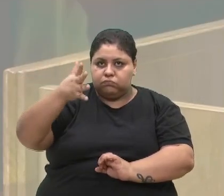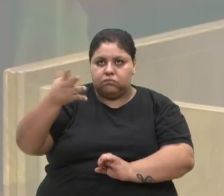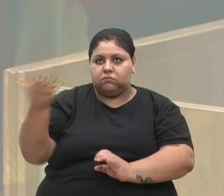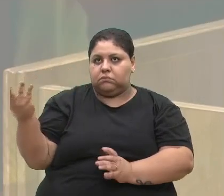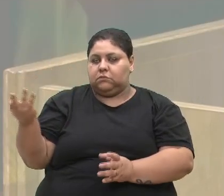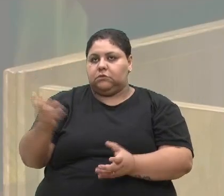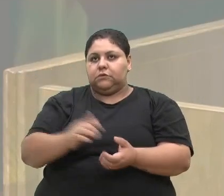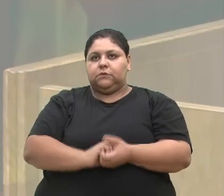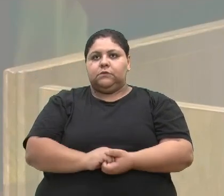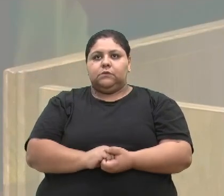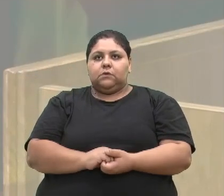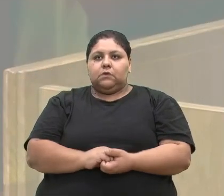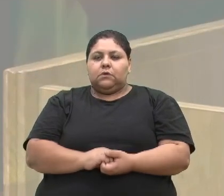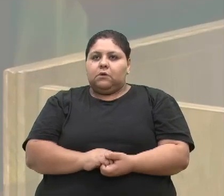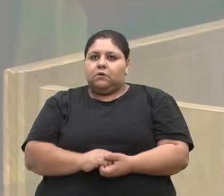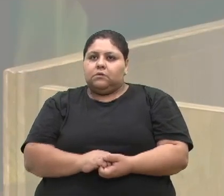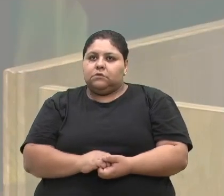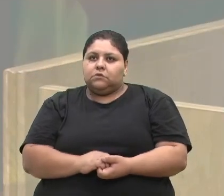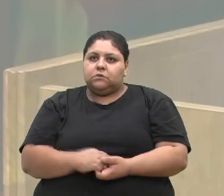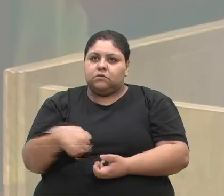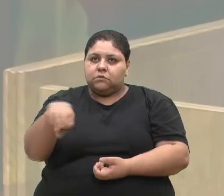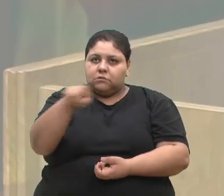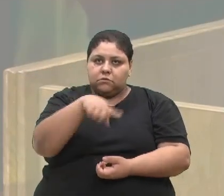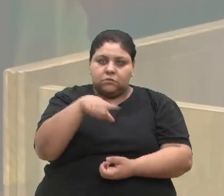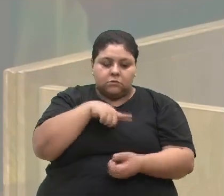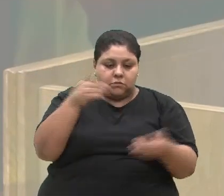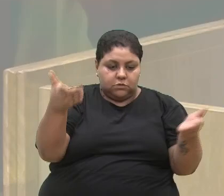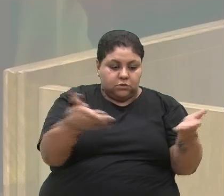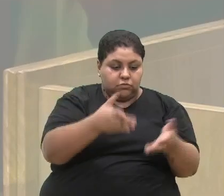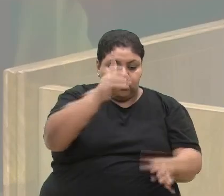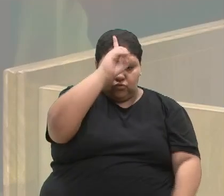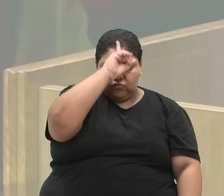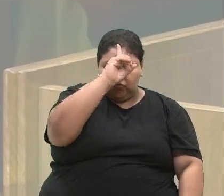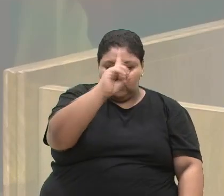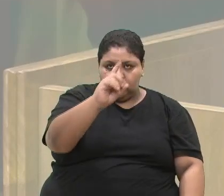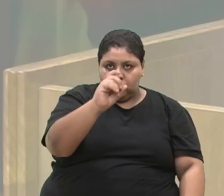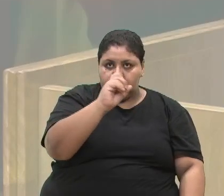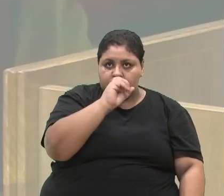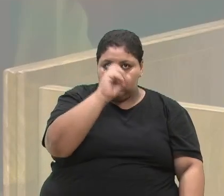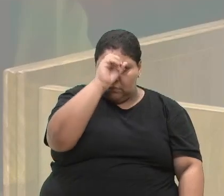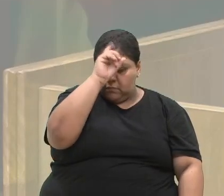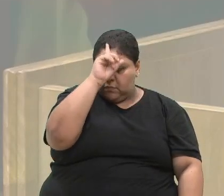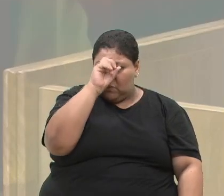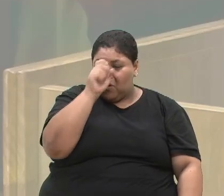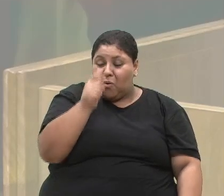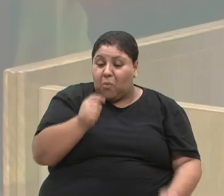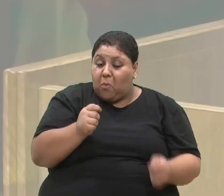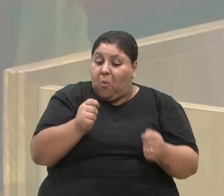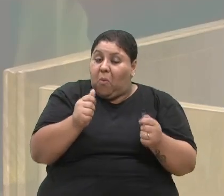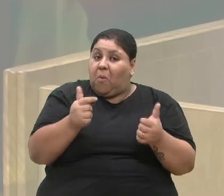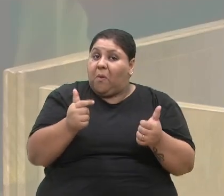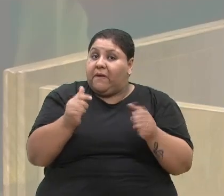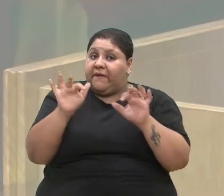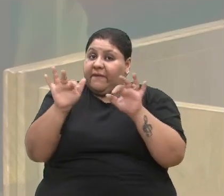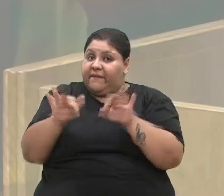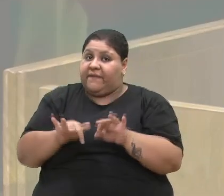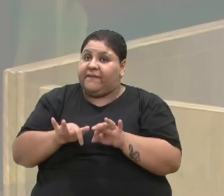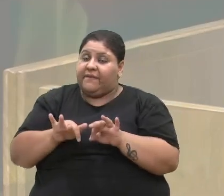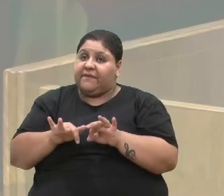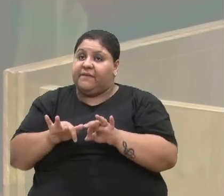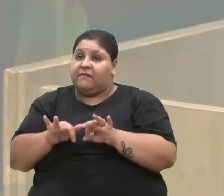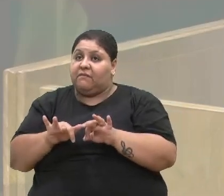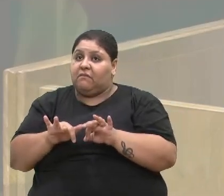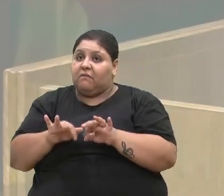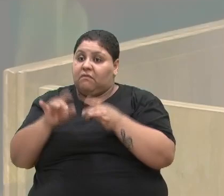Pompeia. Nós temos hoje um hospital que está quase encerrando, cada dia encerra um